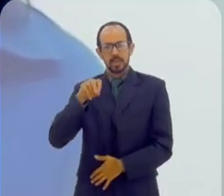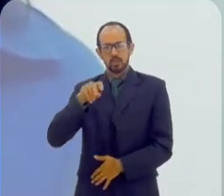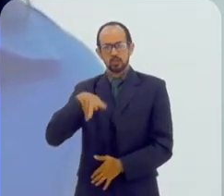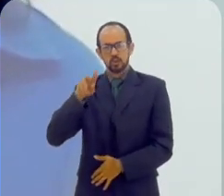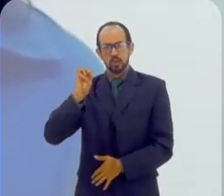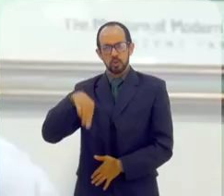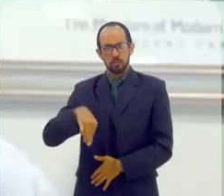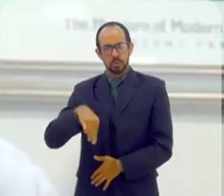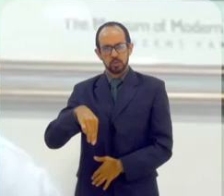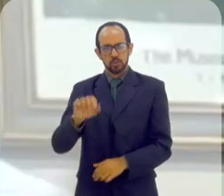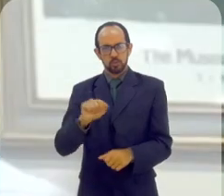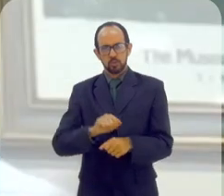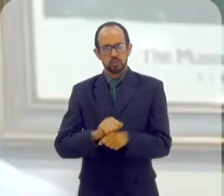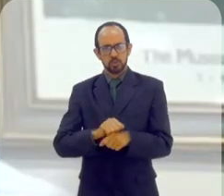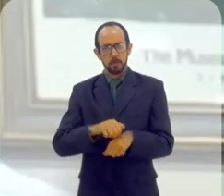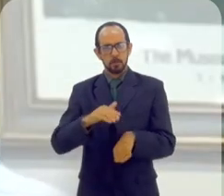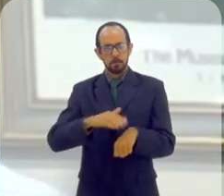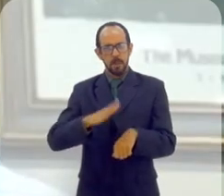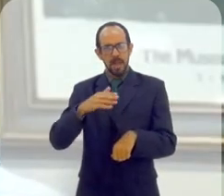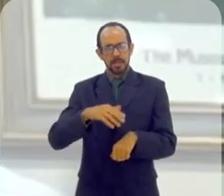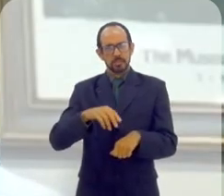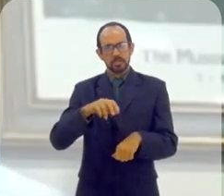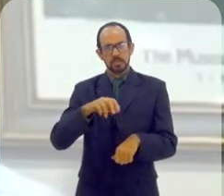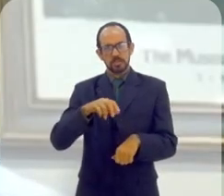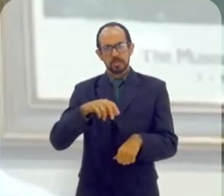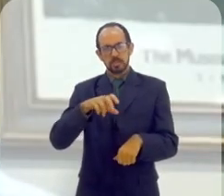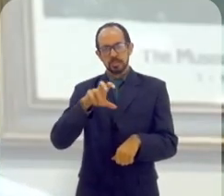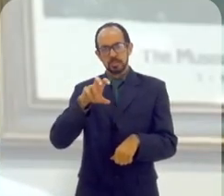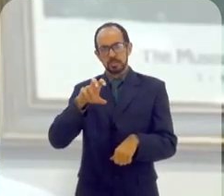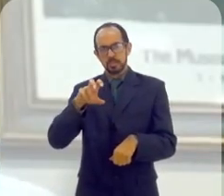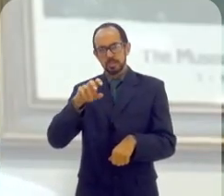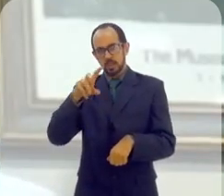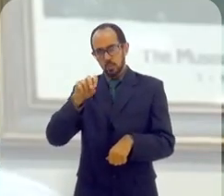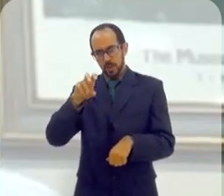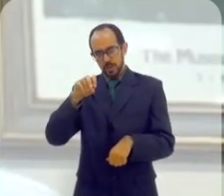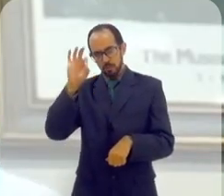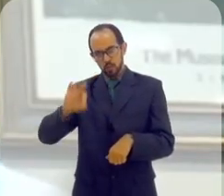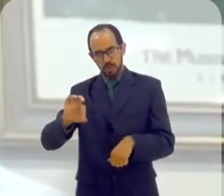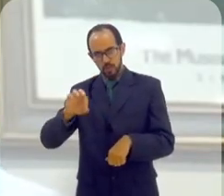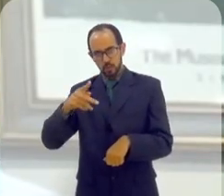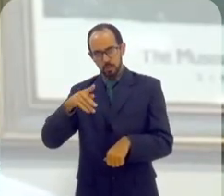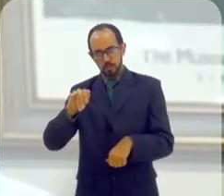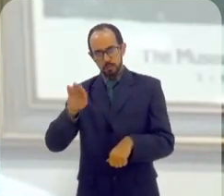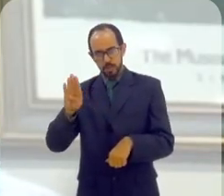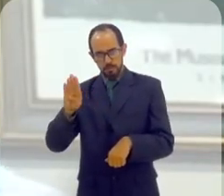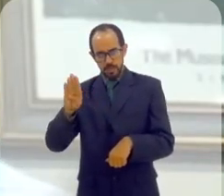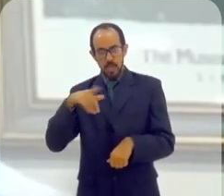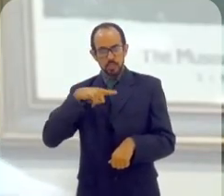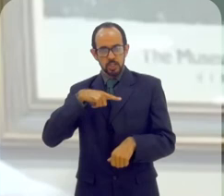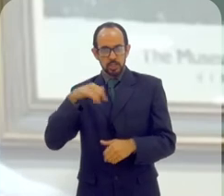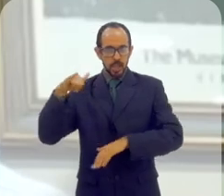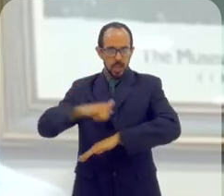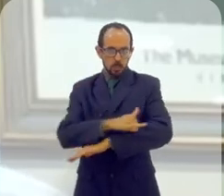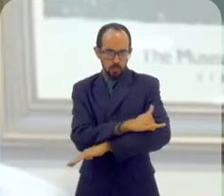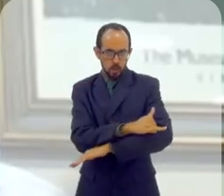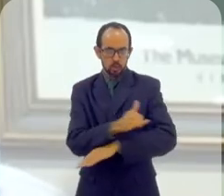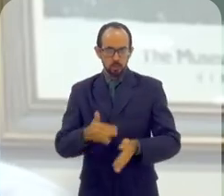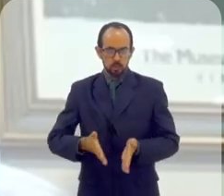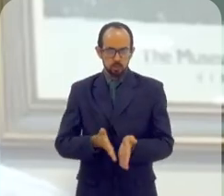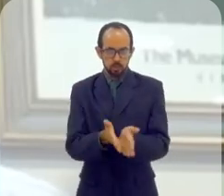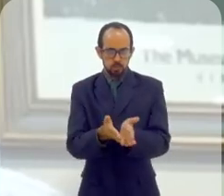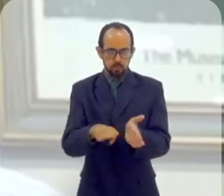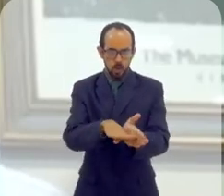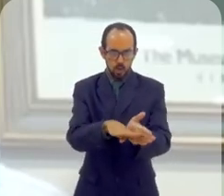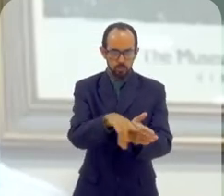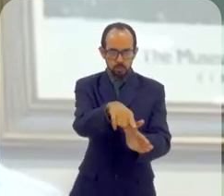de distância de mais de 50% do PIB brasileiro nós temos portos nós temos aeroportos nós temos